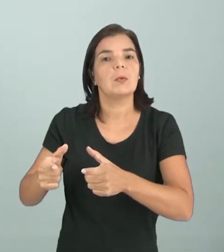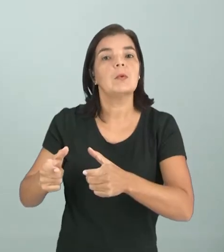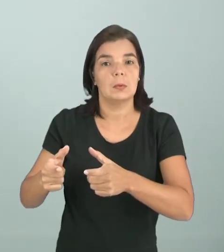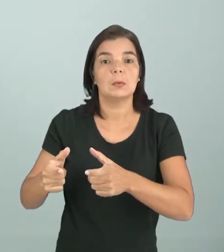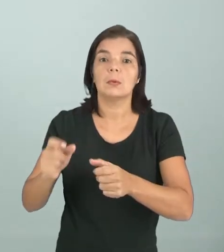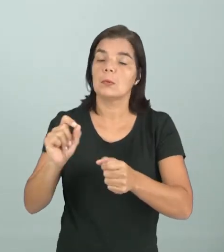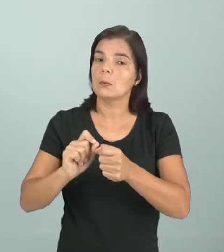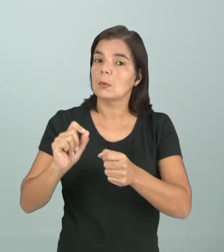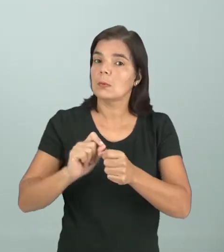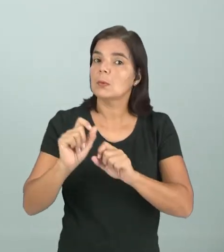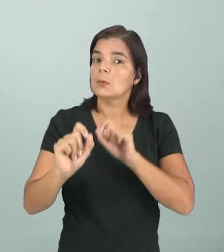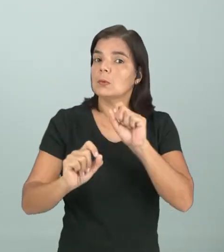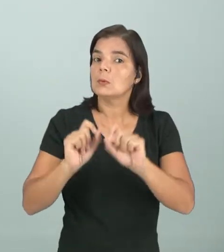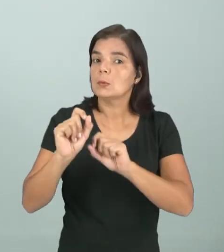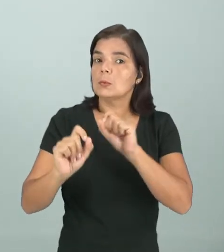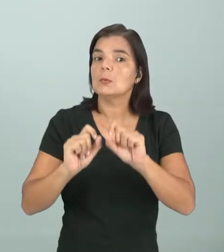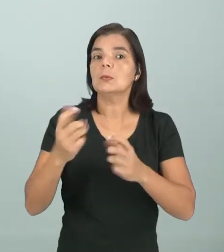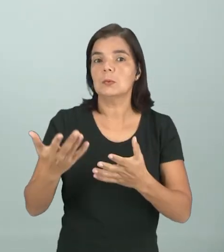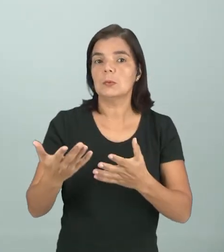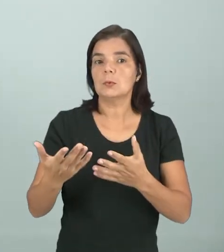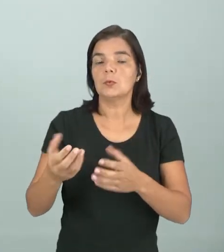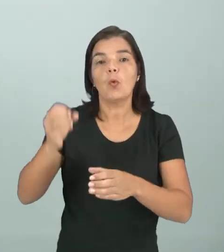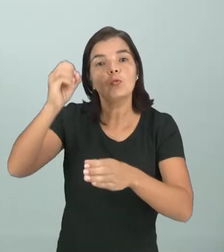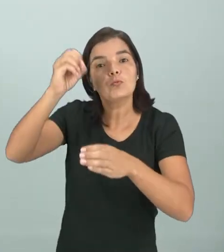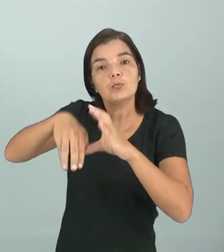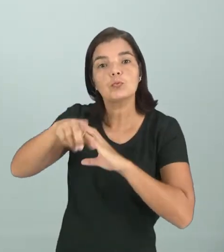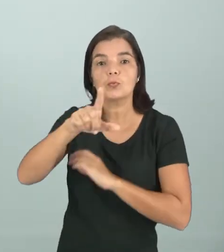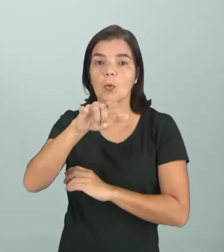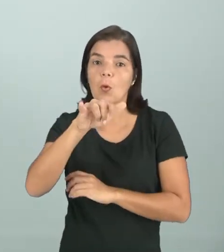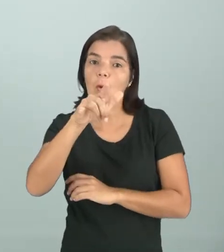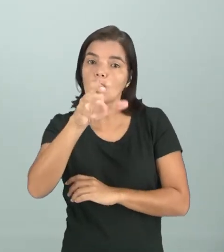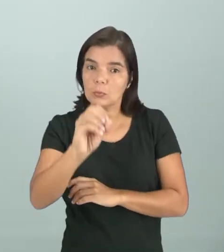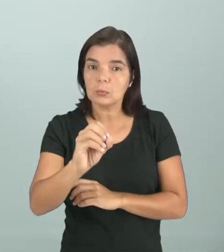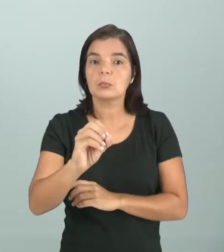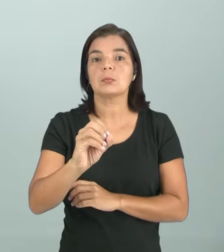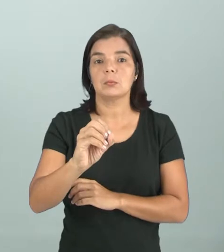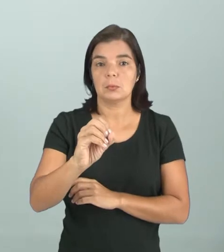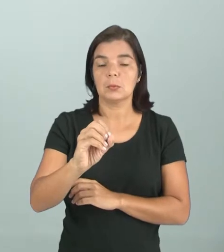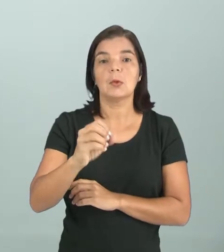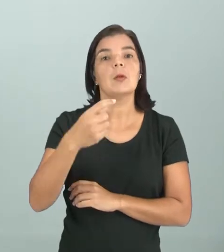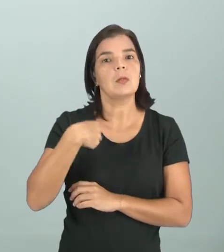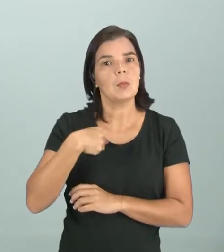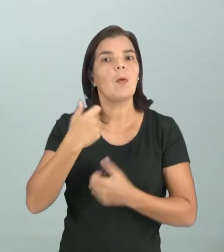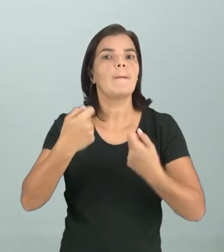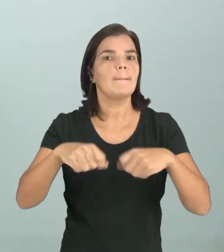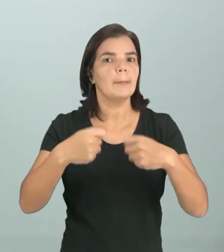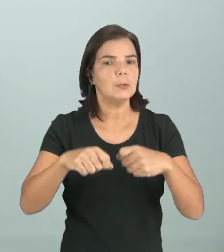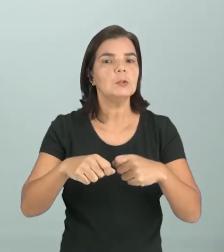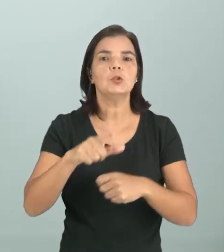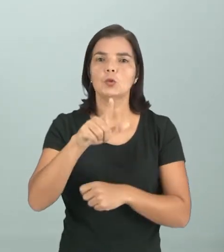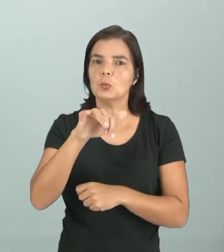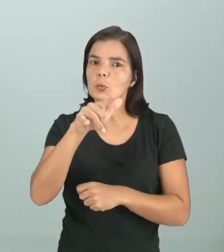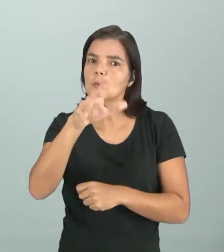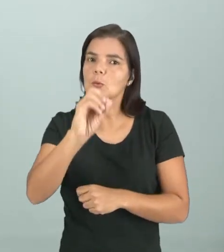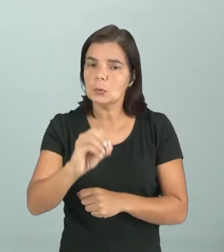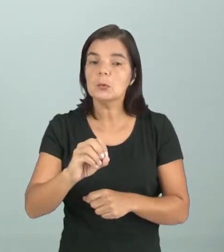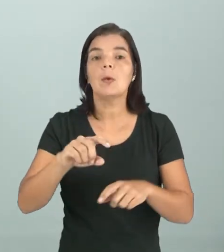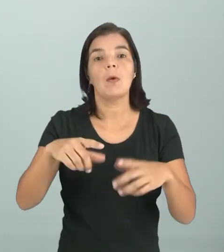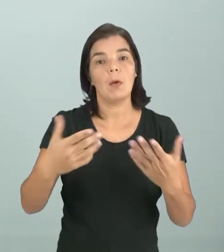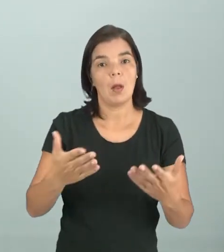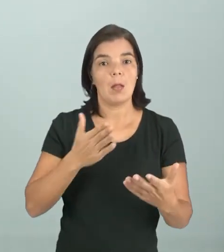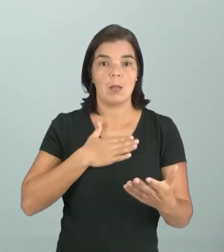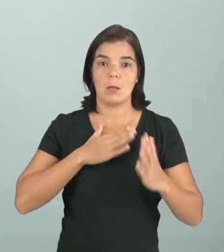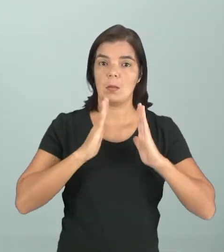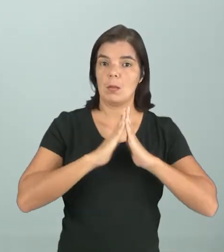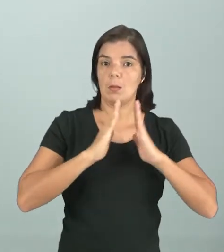vai fazer o depósito dos seus resíduos sólidos. Então, os resíduos sólidos que a gente chama de lixo, né? Então, na